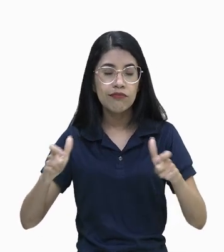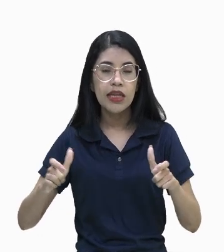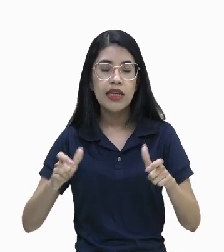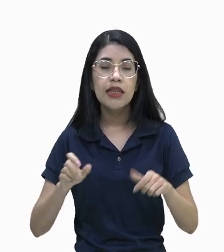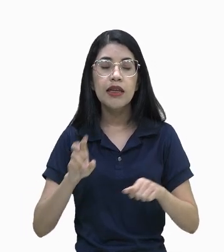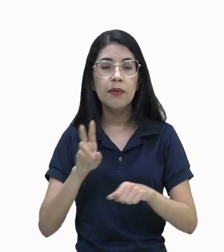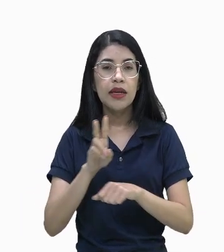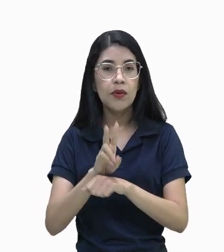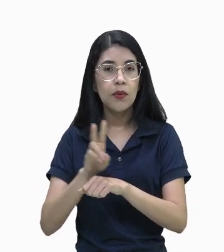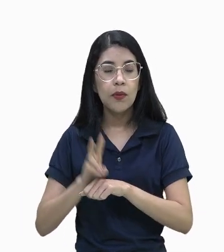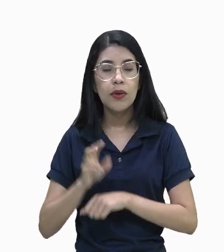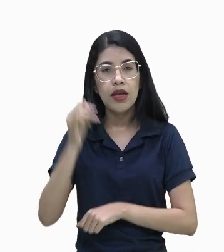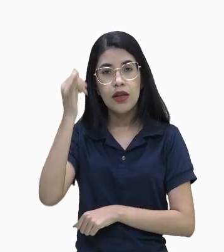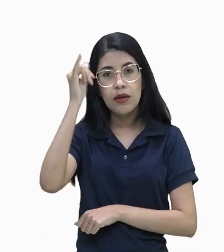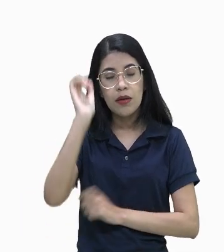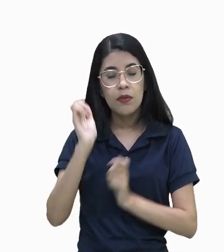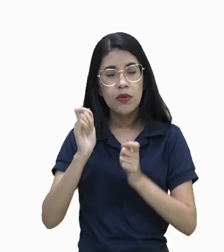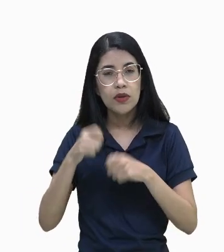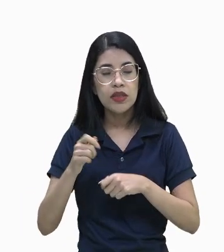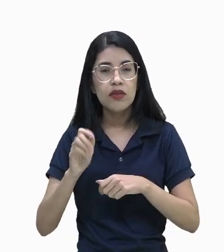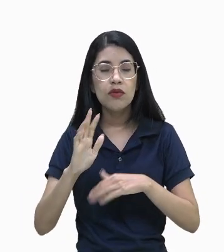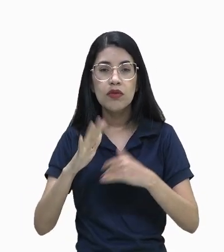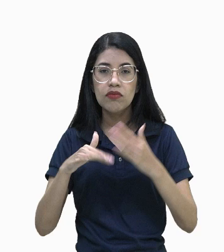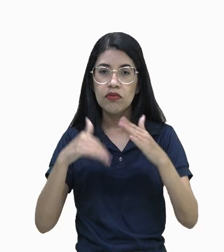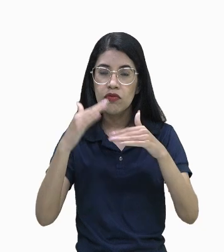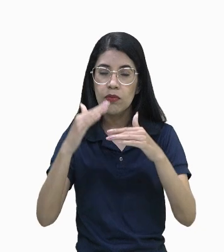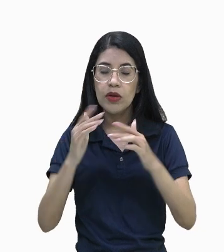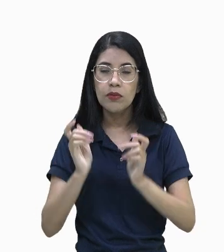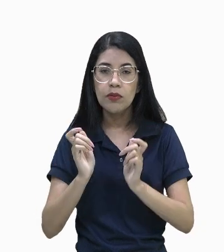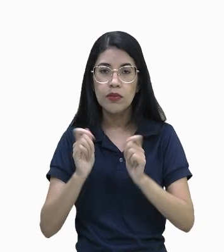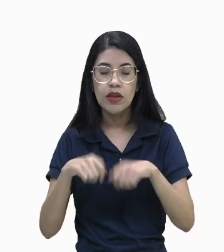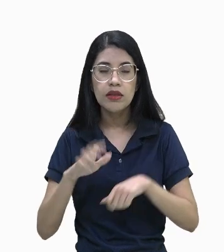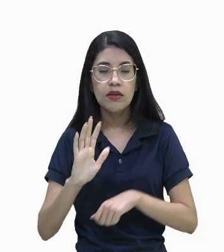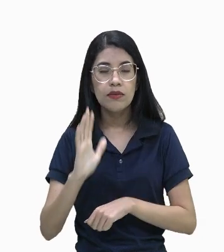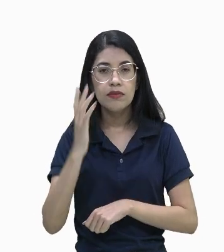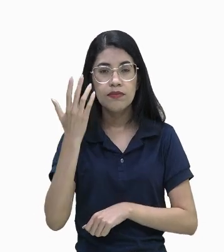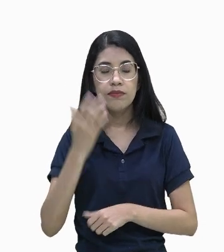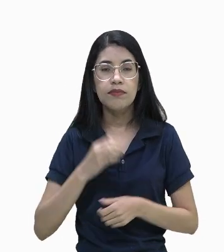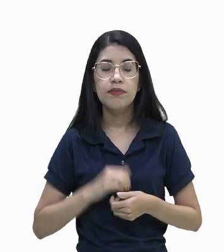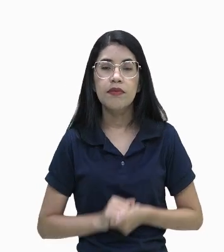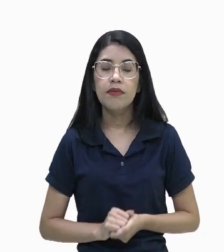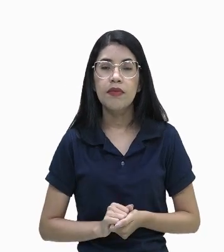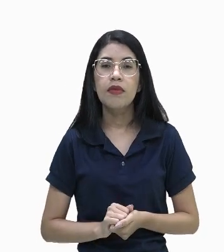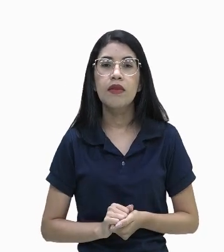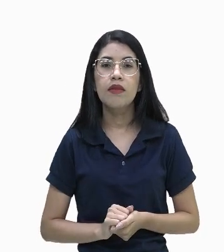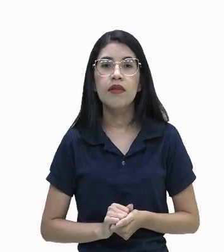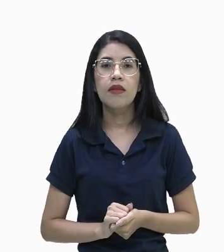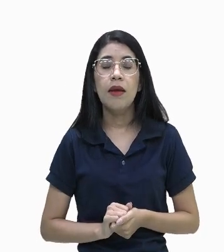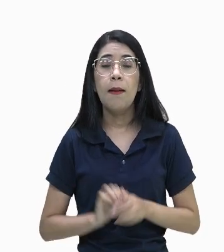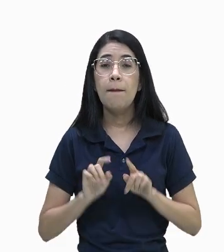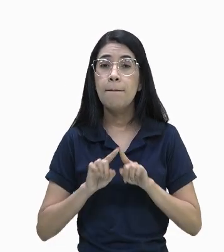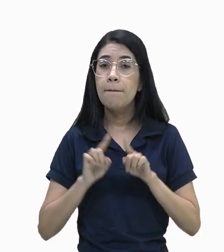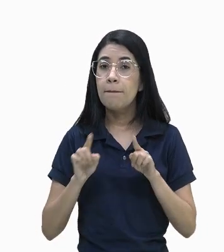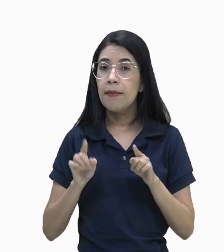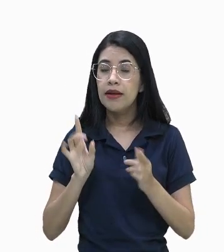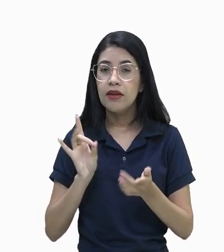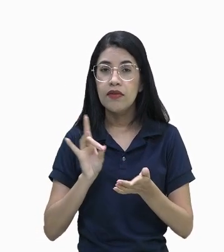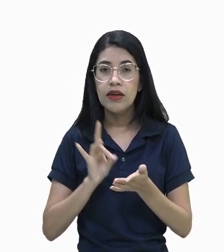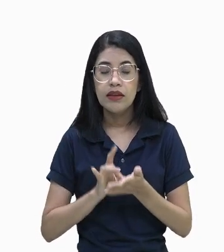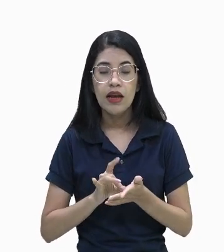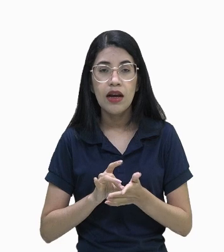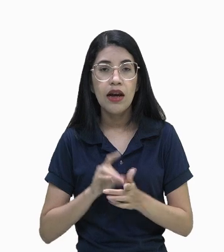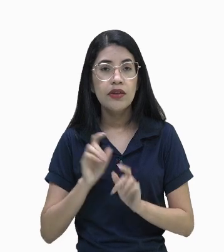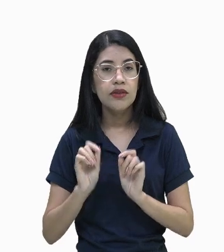para que o progresso chegasse e o desenvolvimento econômico-social acontecesse. A realidade, porém,